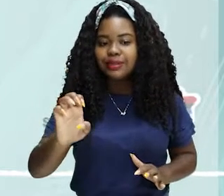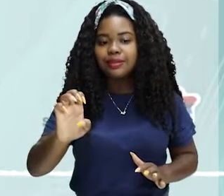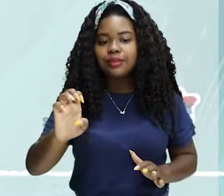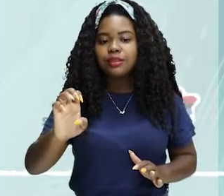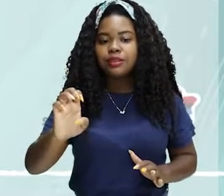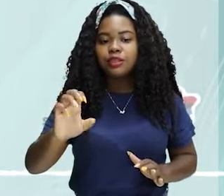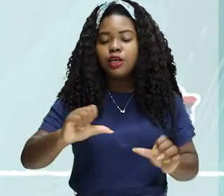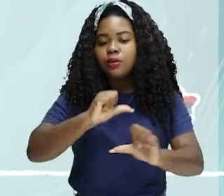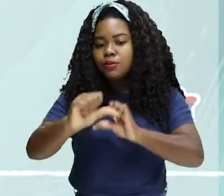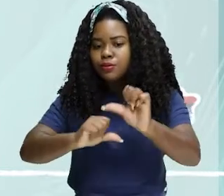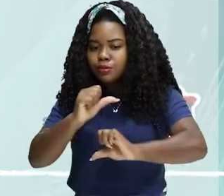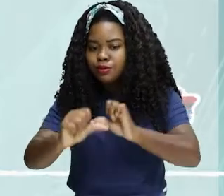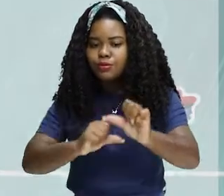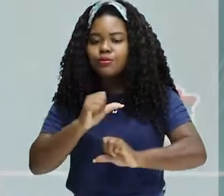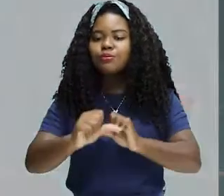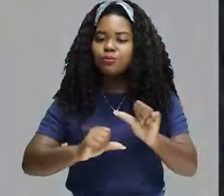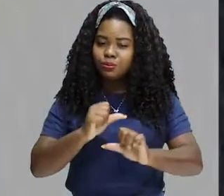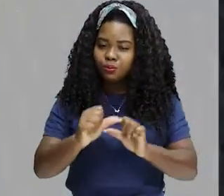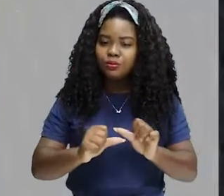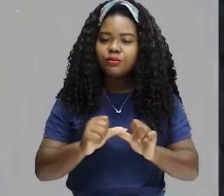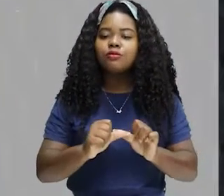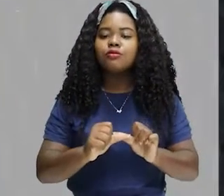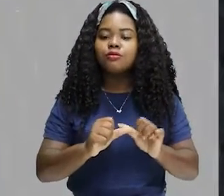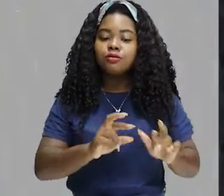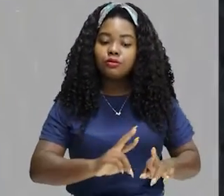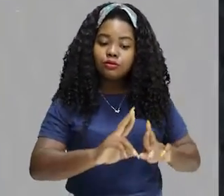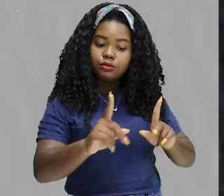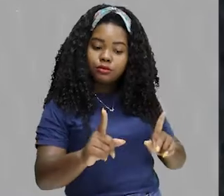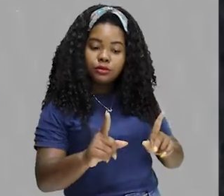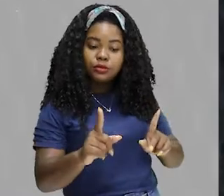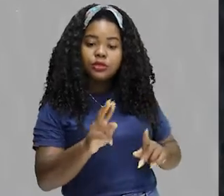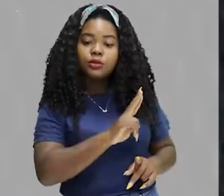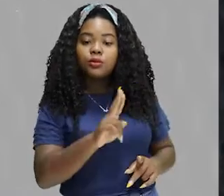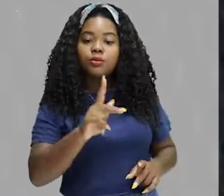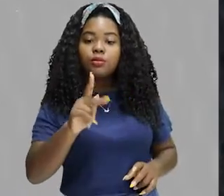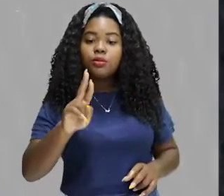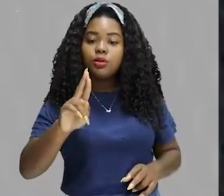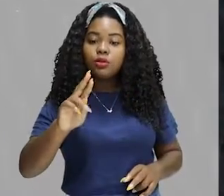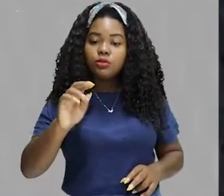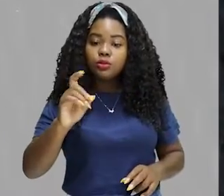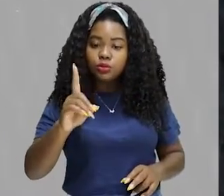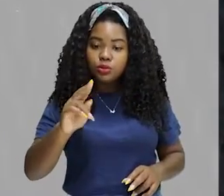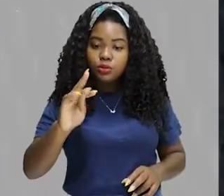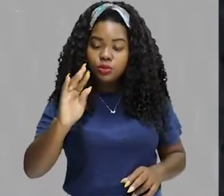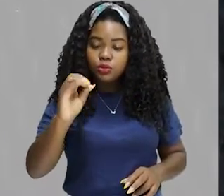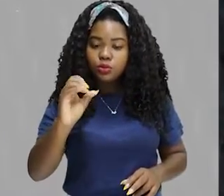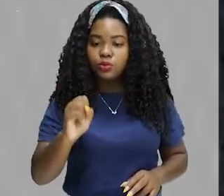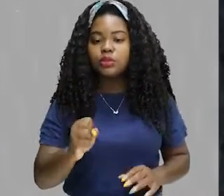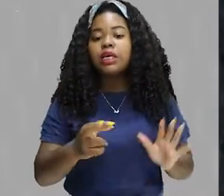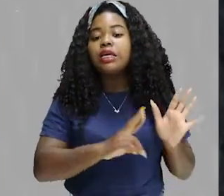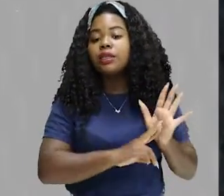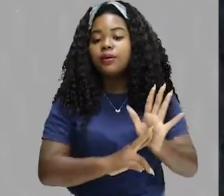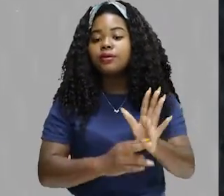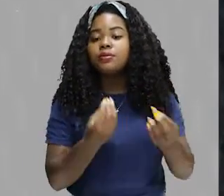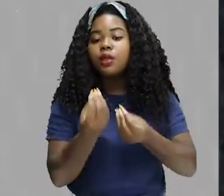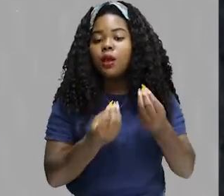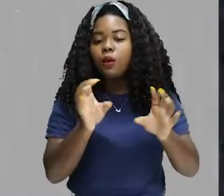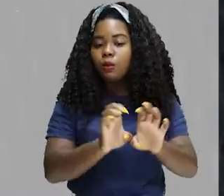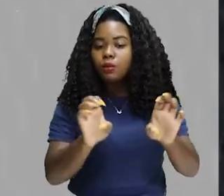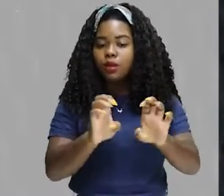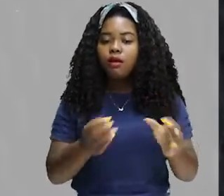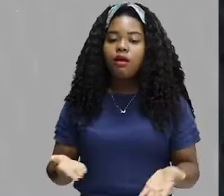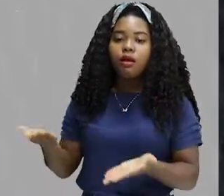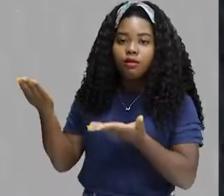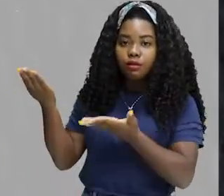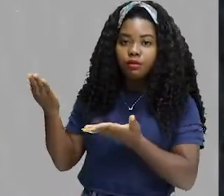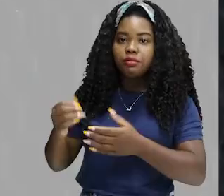diferentes, denominadas produtos. Então, as reações químicas, elas são representadas por equações